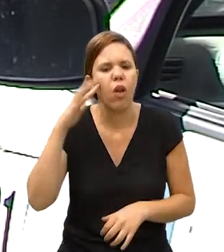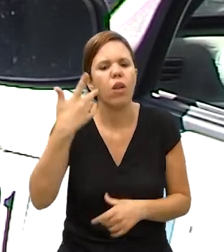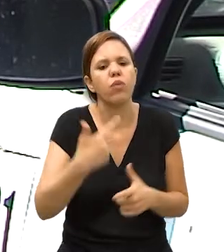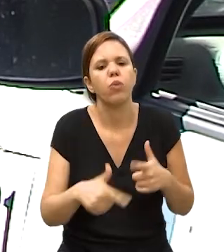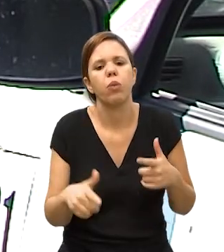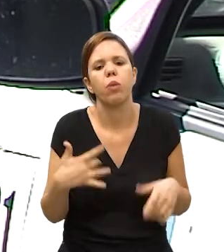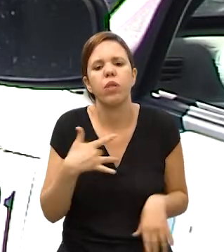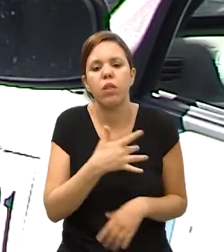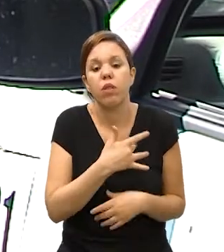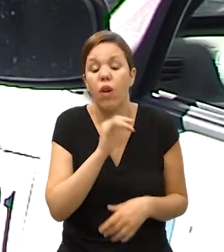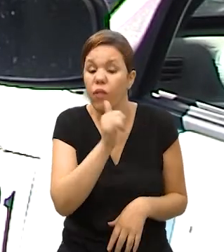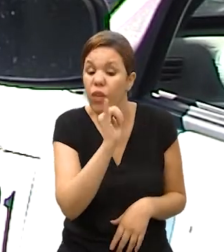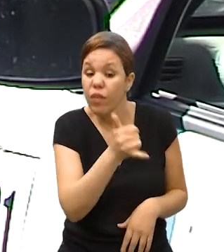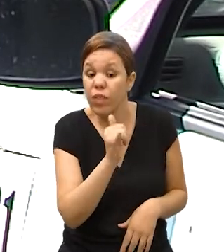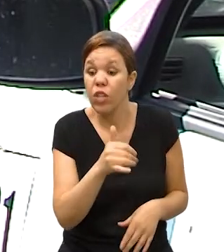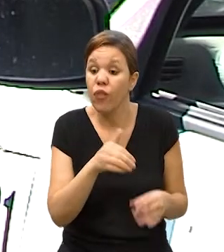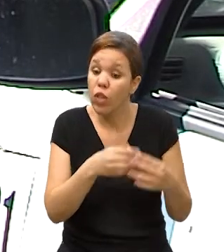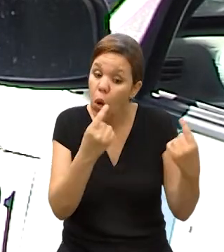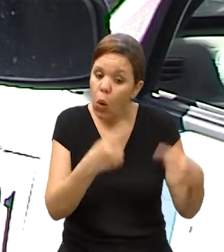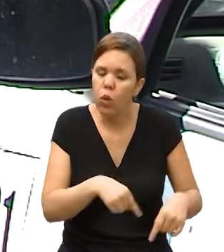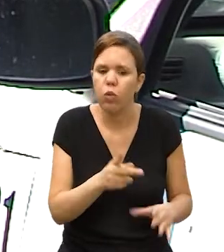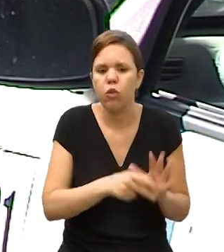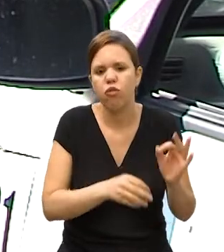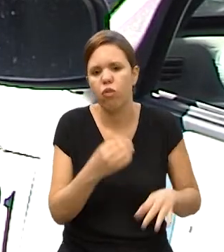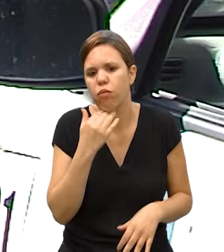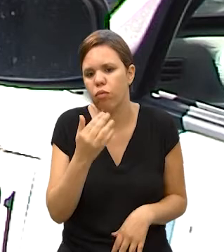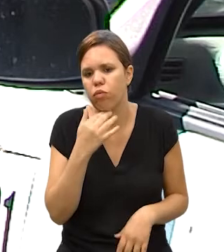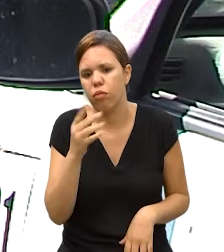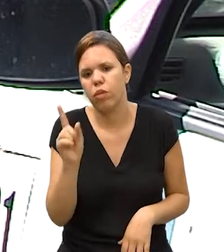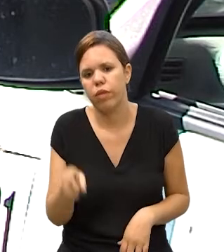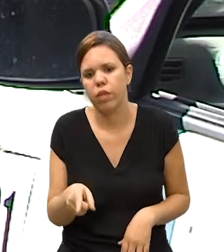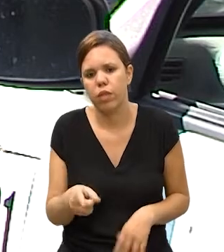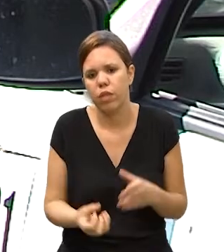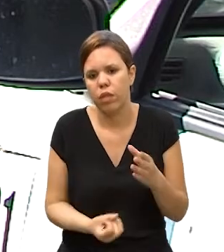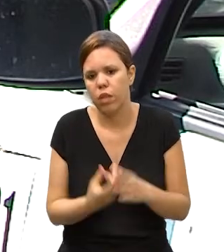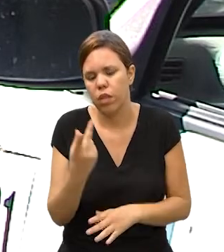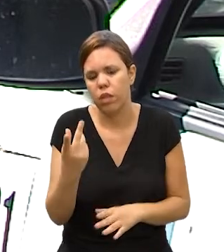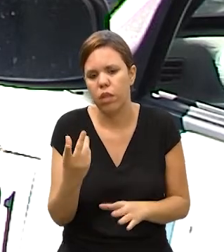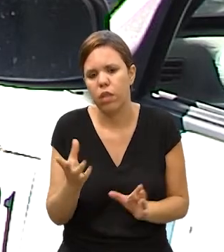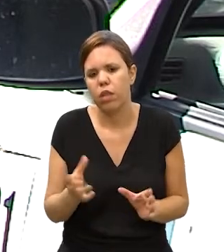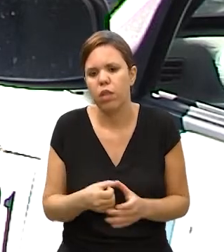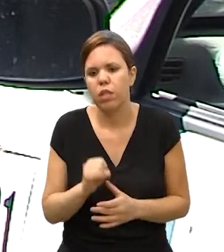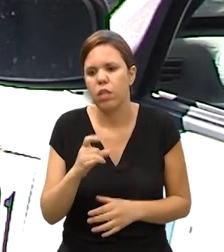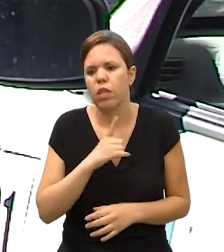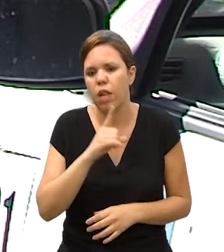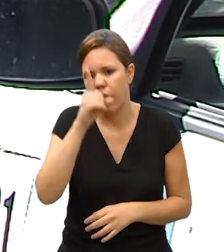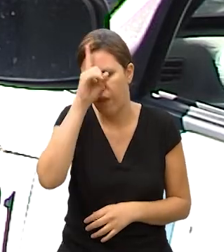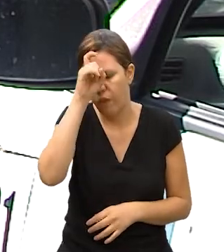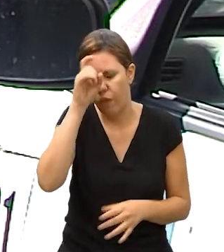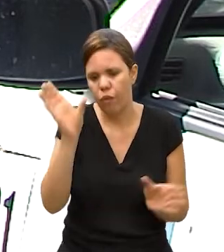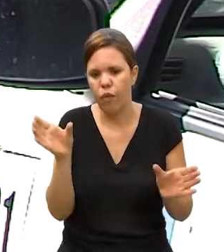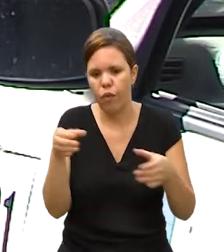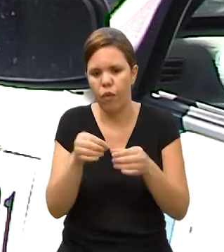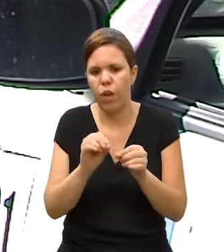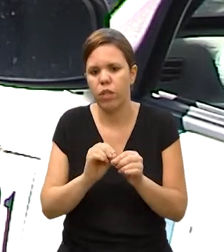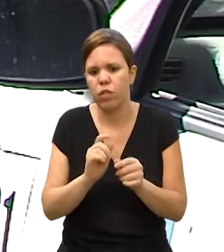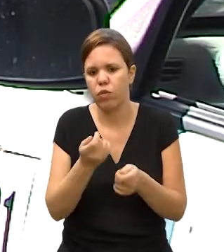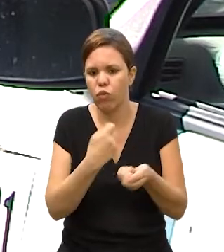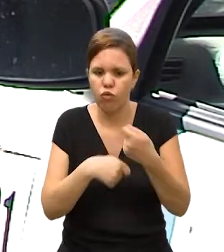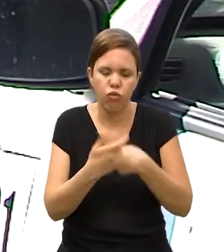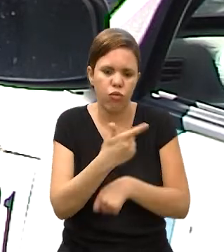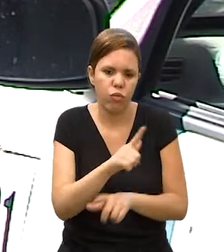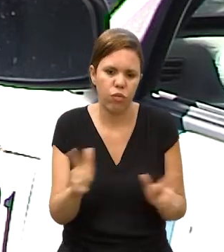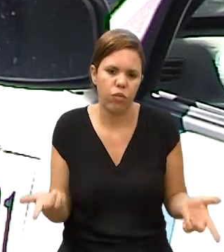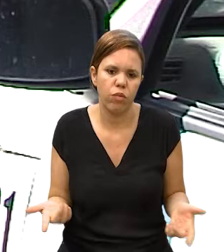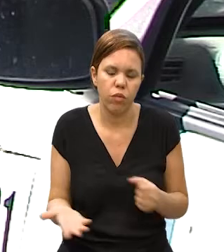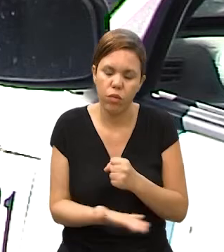problema da saúde, e eu avisei, votei contra o projeto, falei que não adianta você criar uma rede grande se você não tem gestão, se você